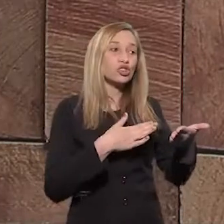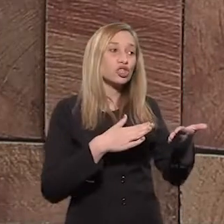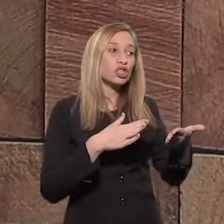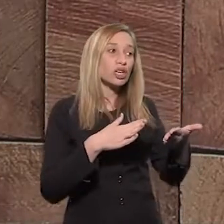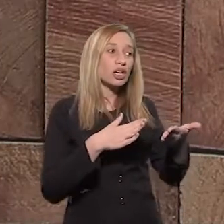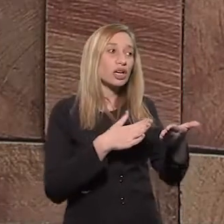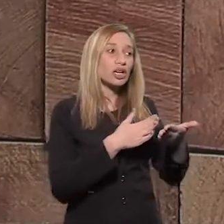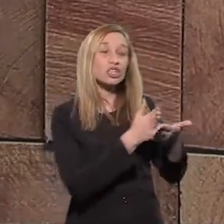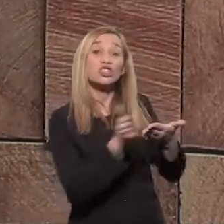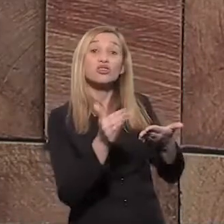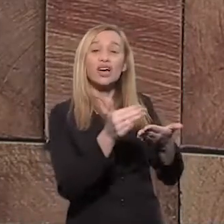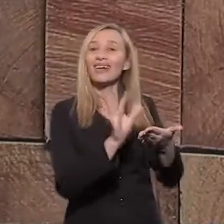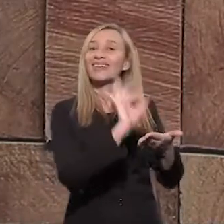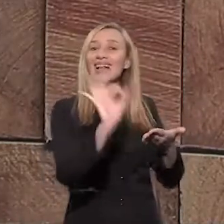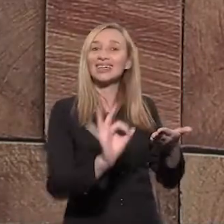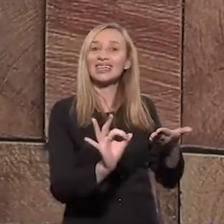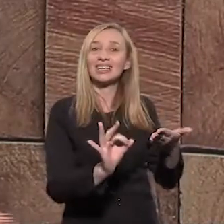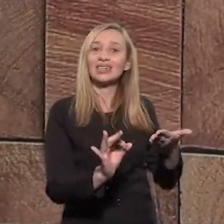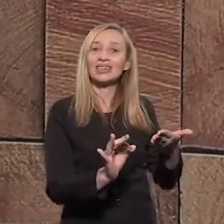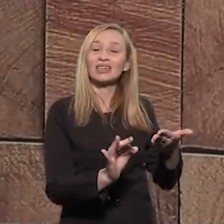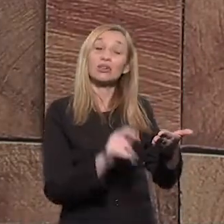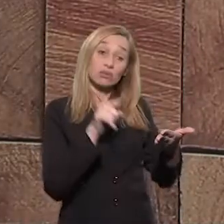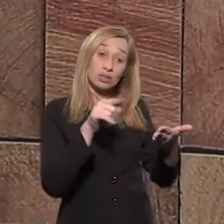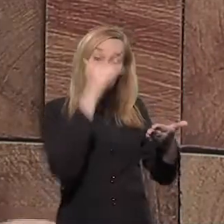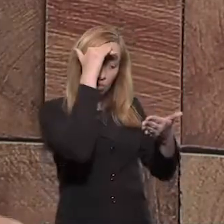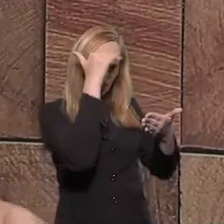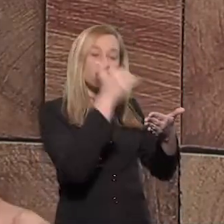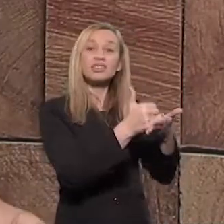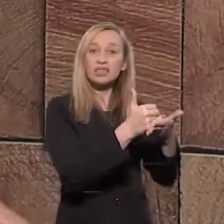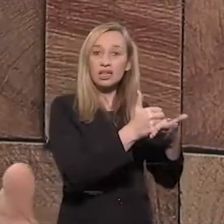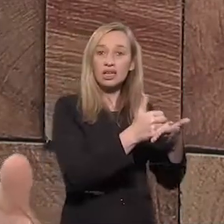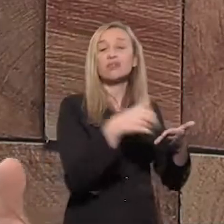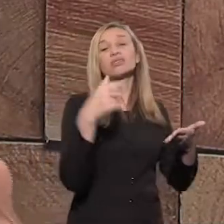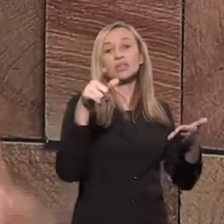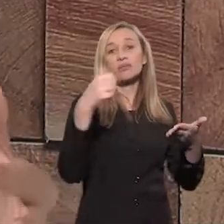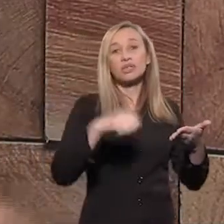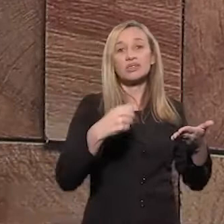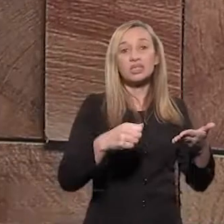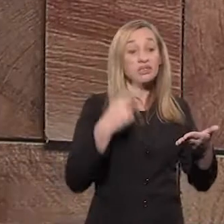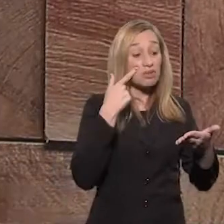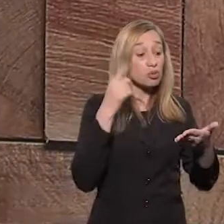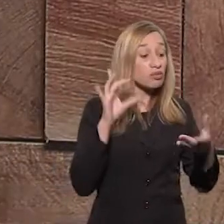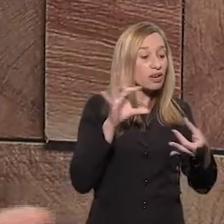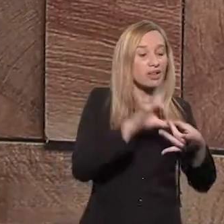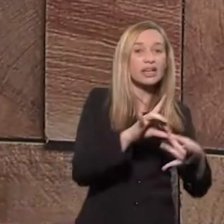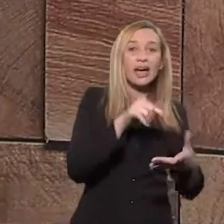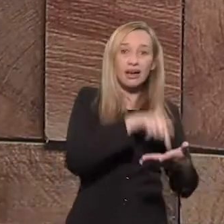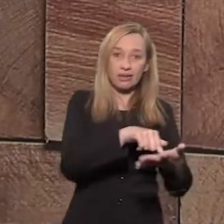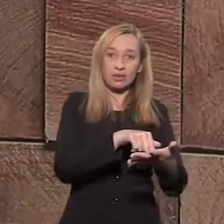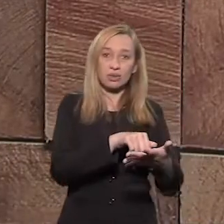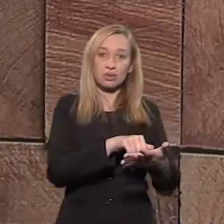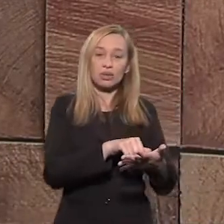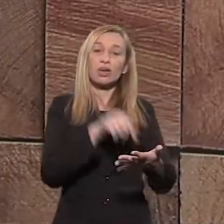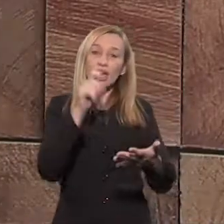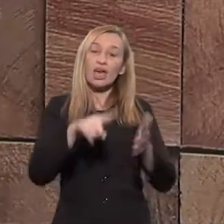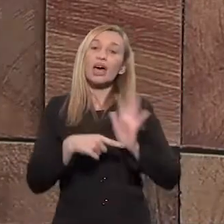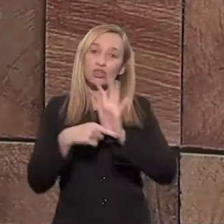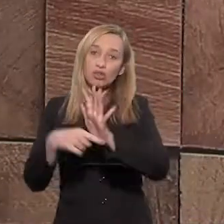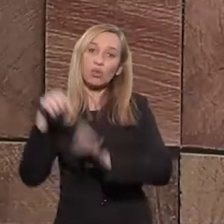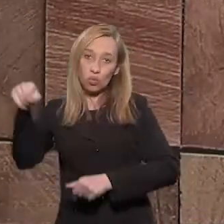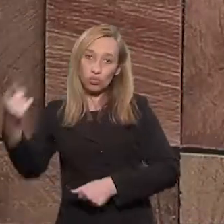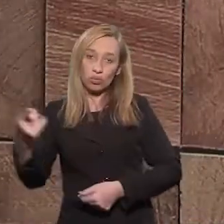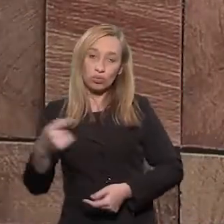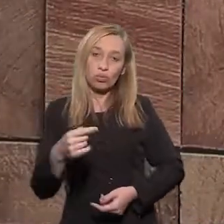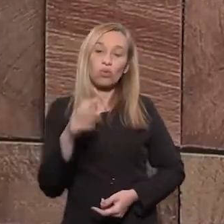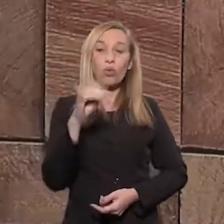você não pode alterar uma nota daquela música. Aquilo dali é sagrado e você vai ter que dizer alguma coisa que caiba exatamente naquilo ali. Então, isso já é compor